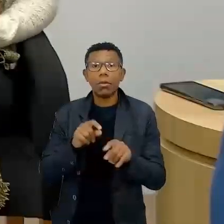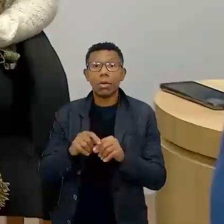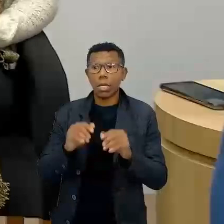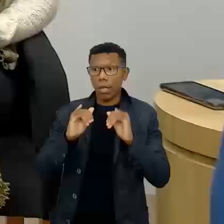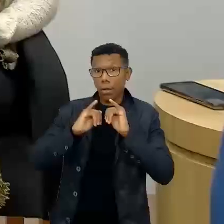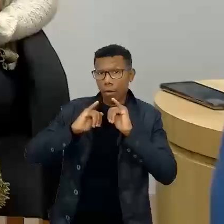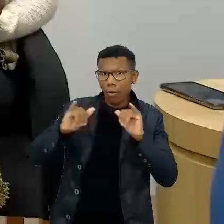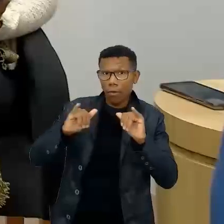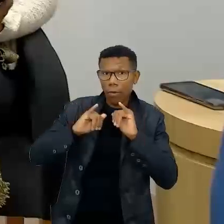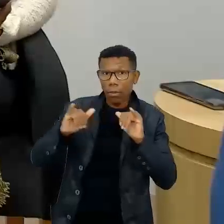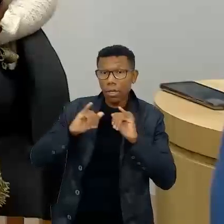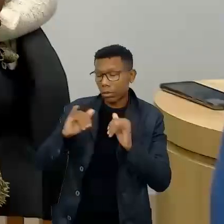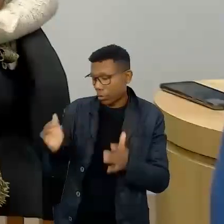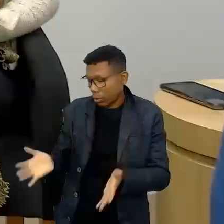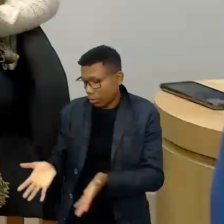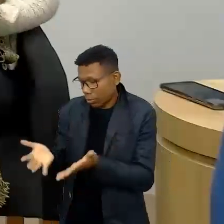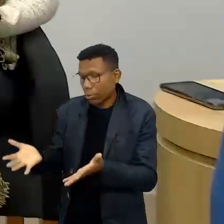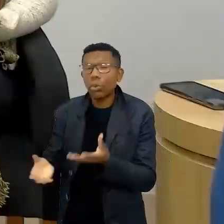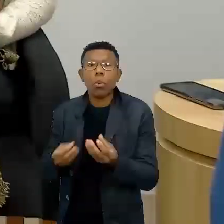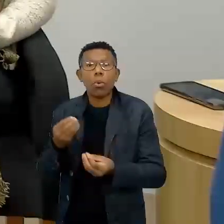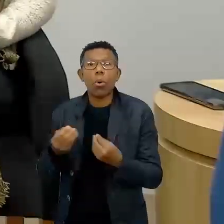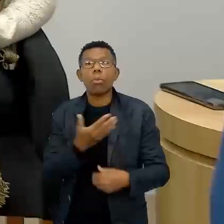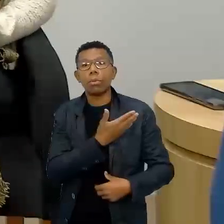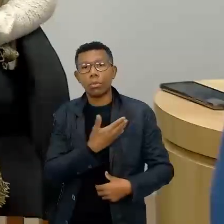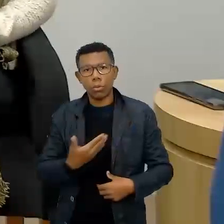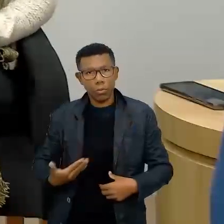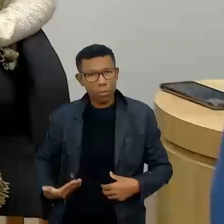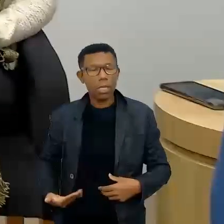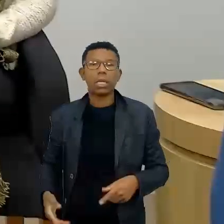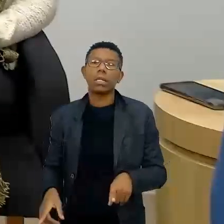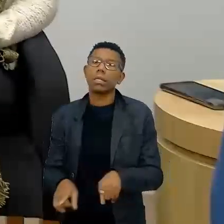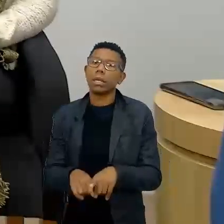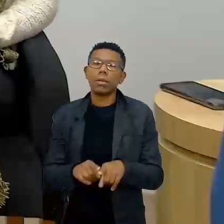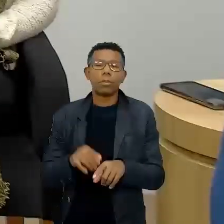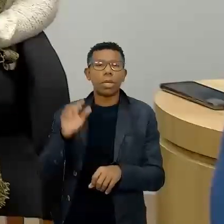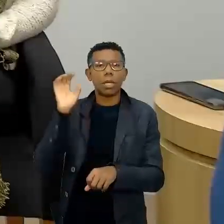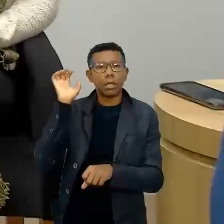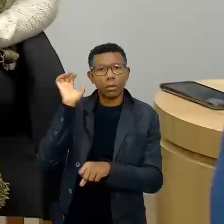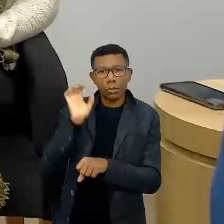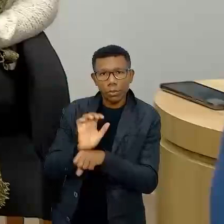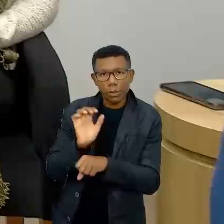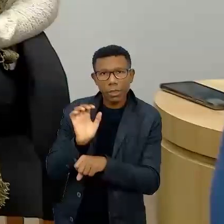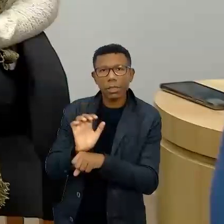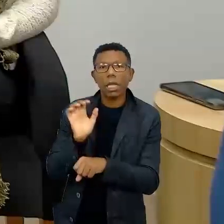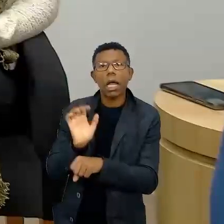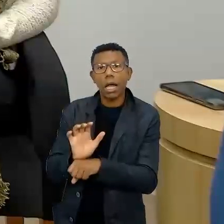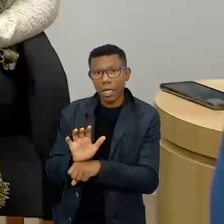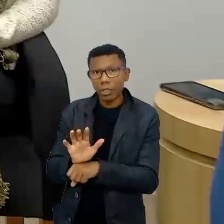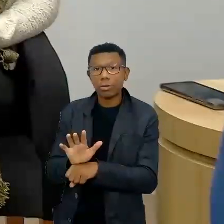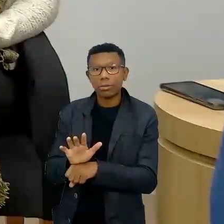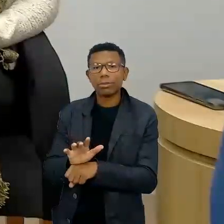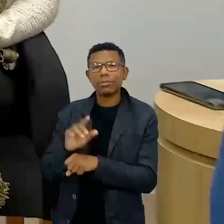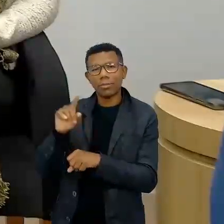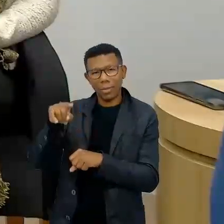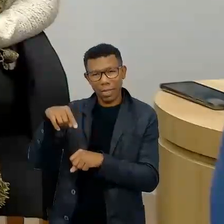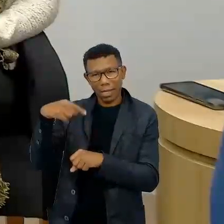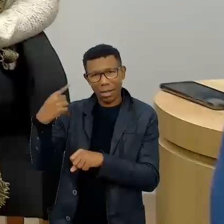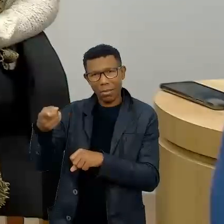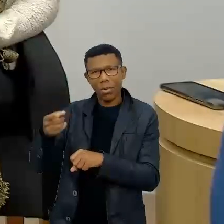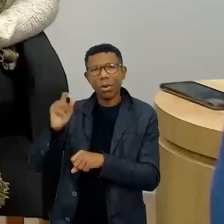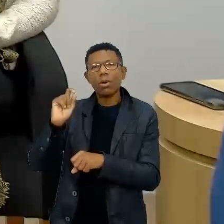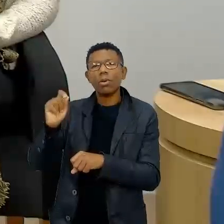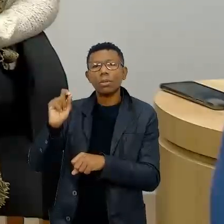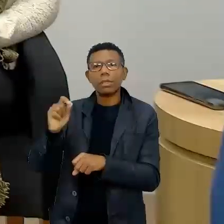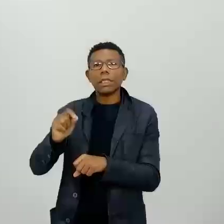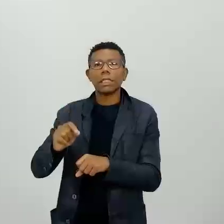informações nesses sites oficiais do governo, do Estado, né, aí a gente vai falar um pouco mais depois sobre a sala de